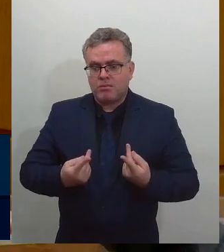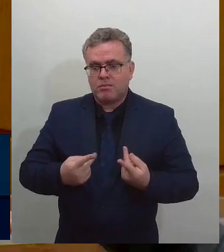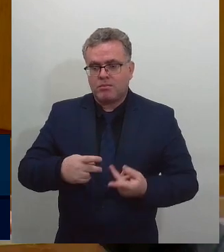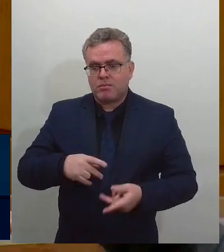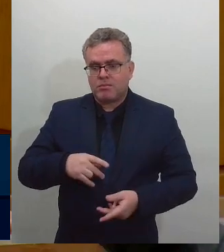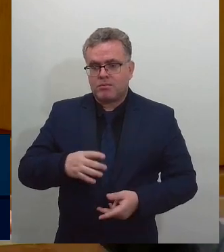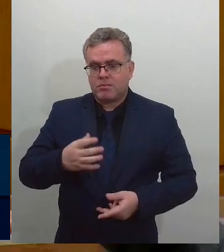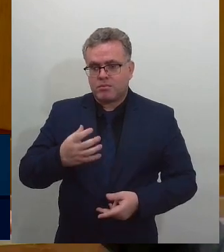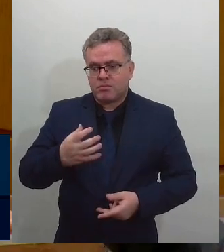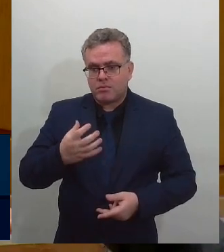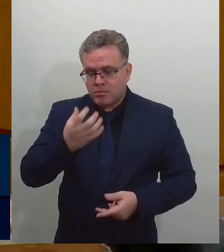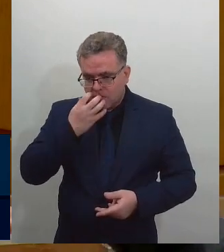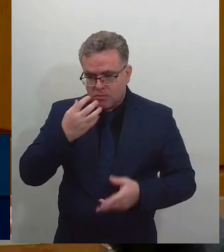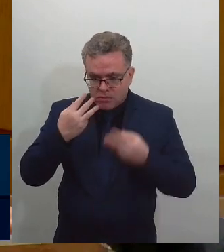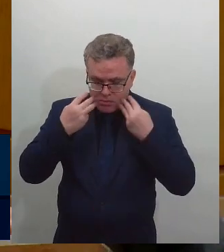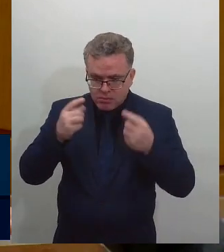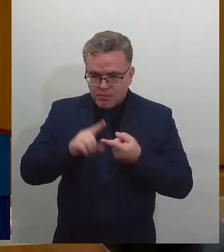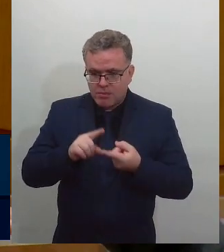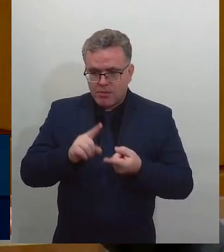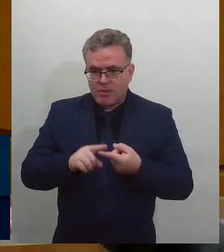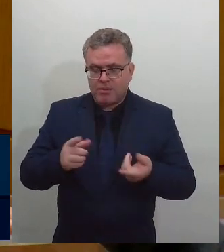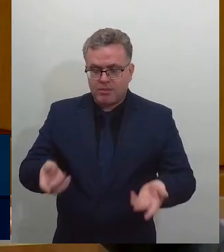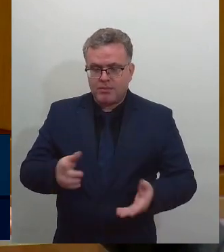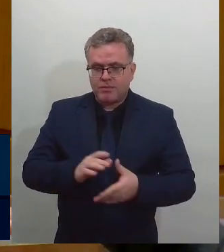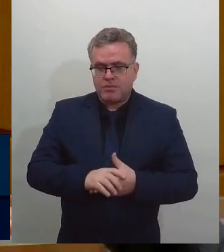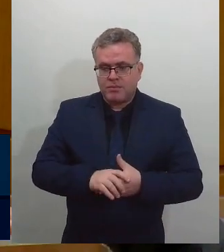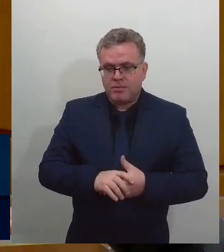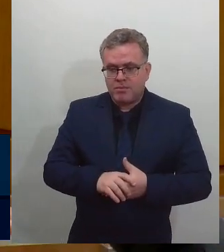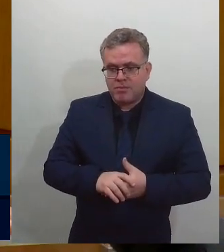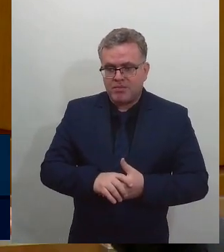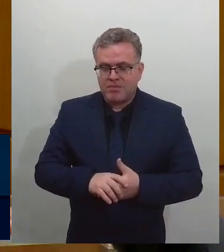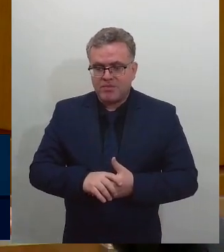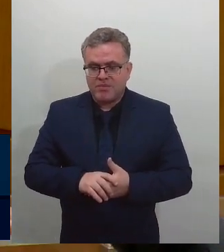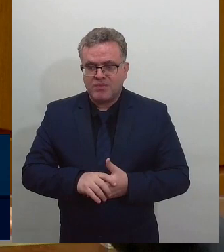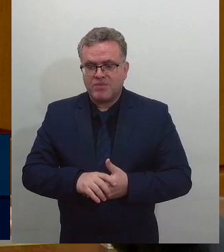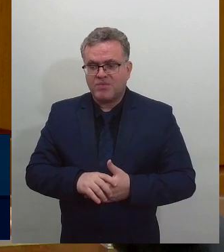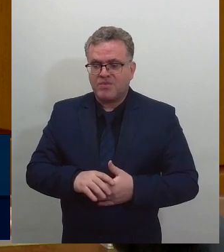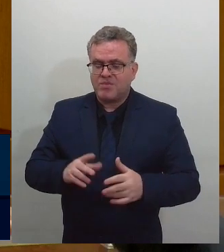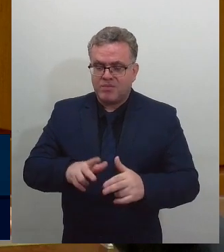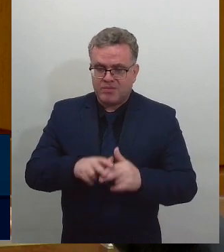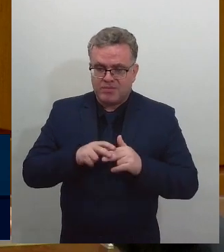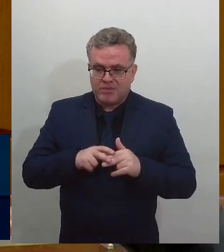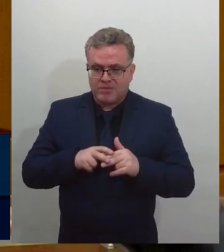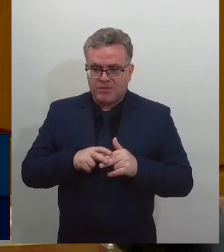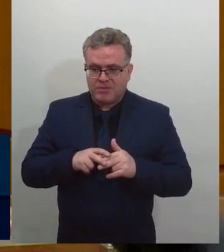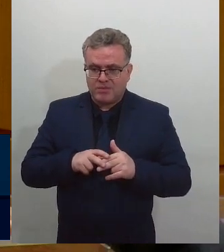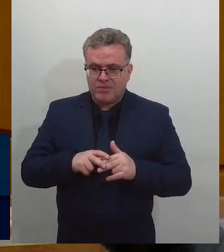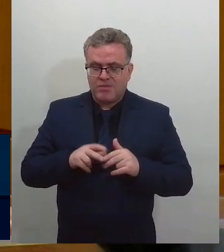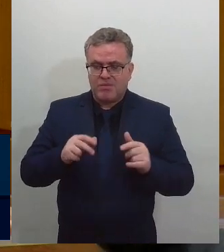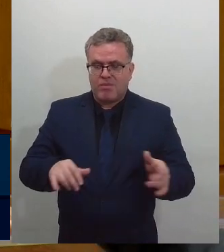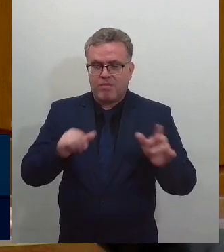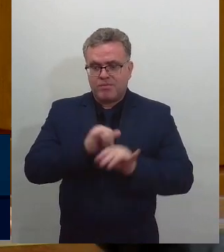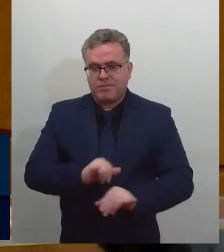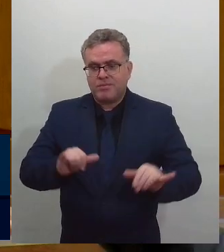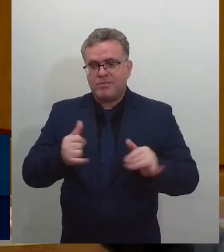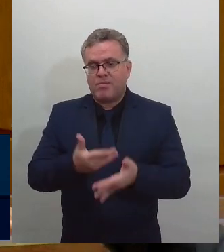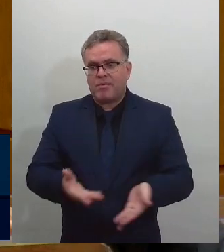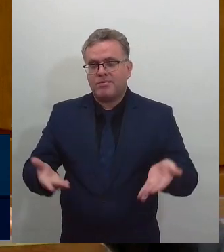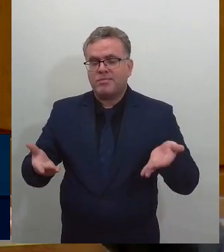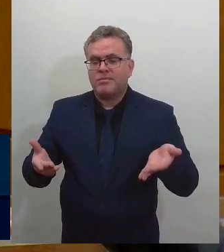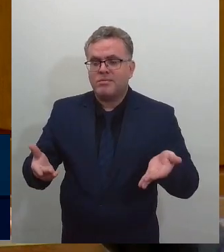Mais dois minutos, deputado. Obrigado, presidente. E dessa forma, eu faço aqui hoje esse registro e